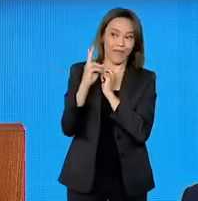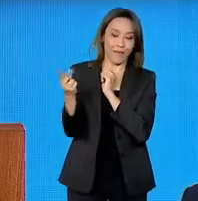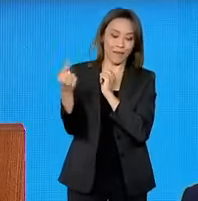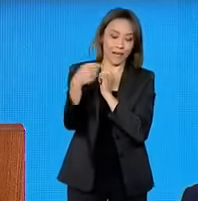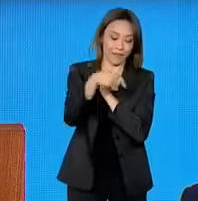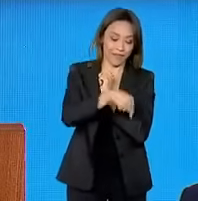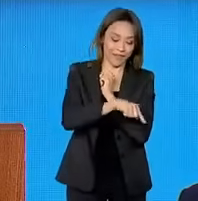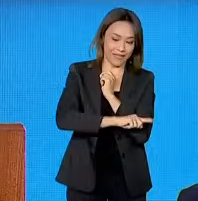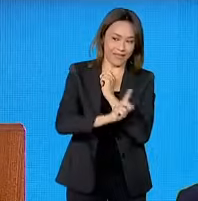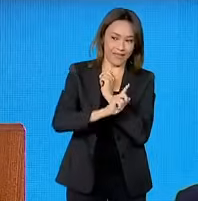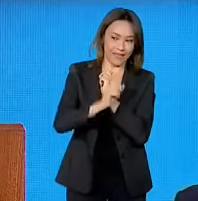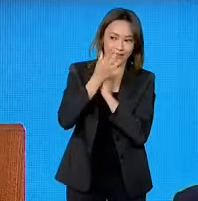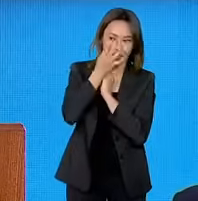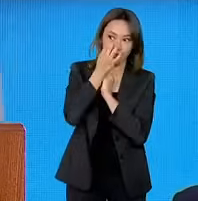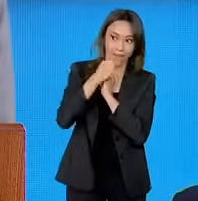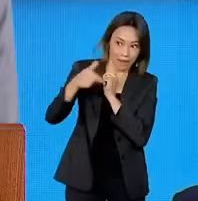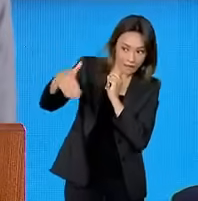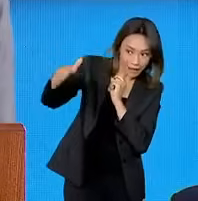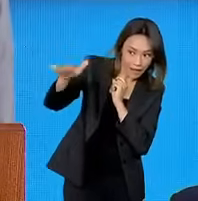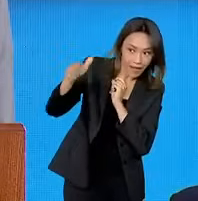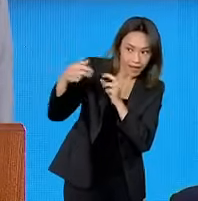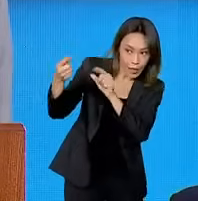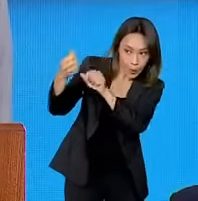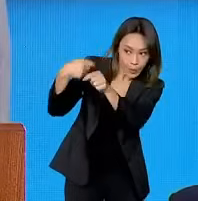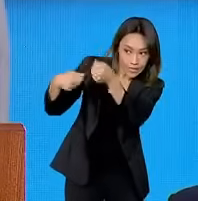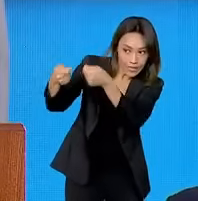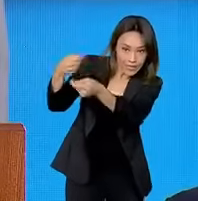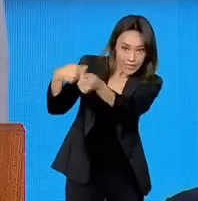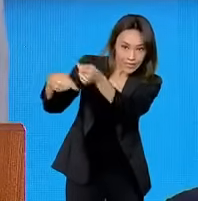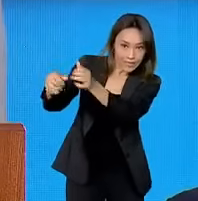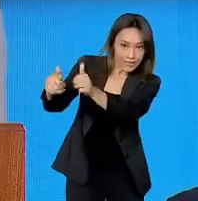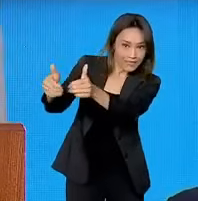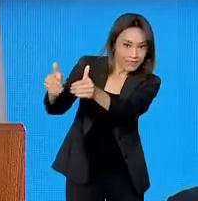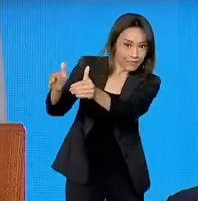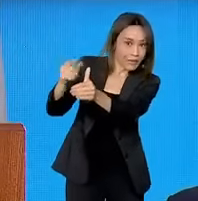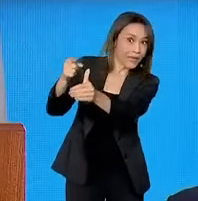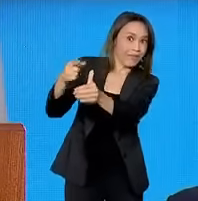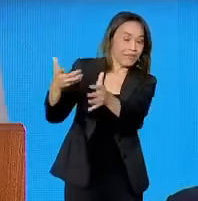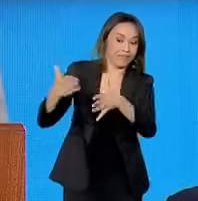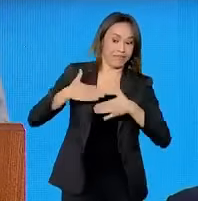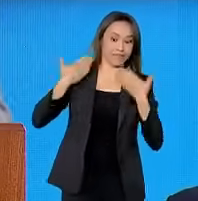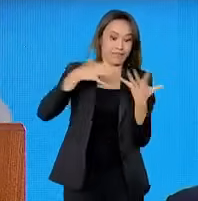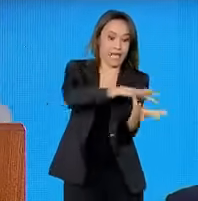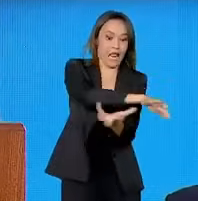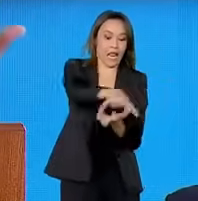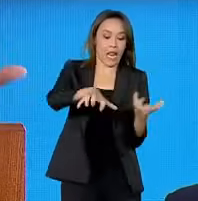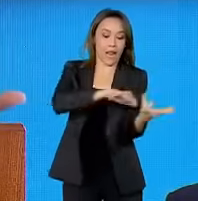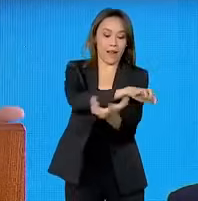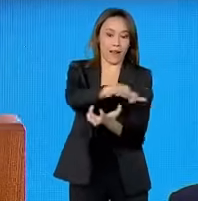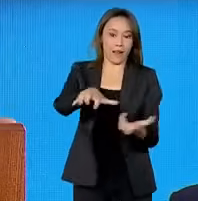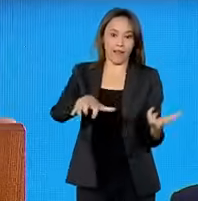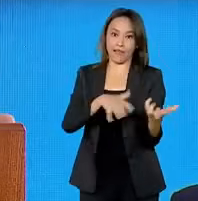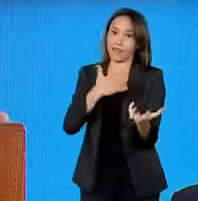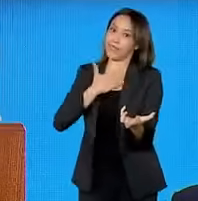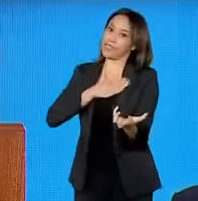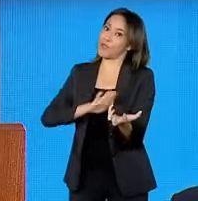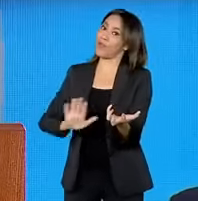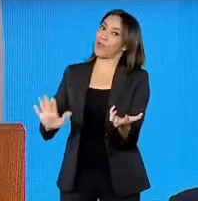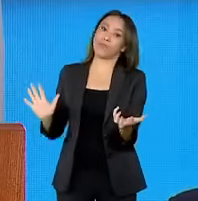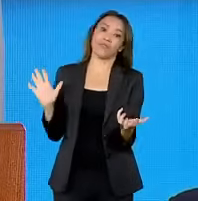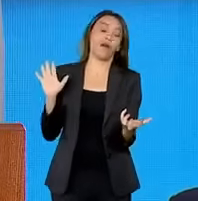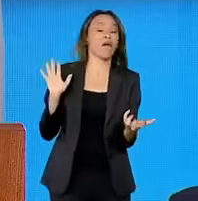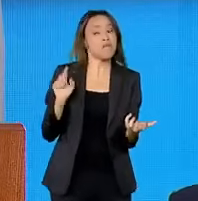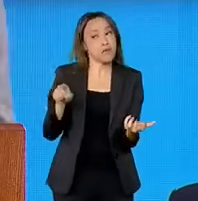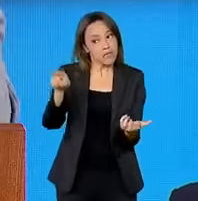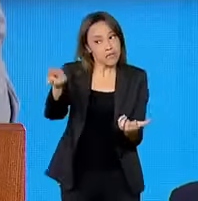lá negociando antes que a gente receba de presente as greves, que a gente pode até não gostar,